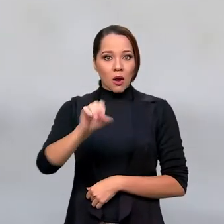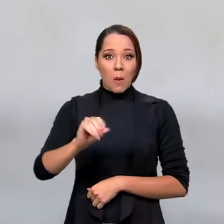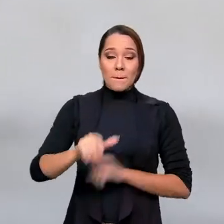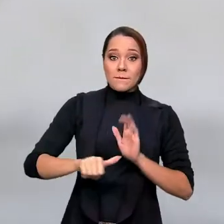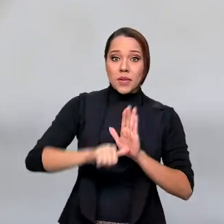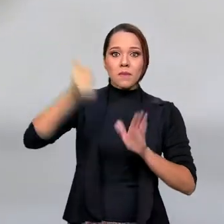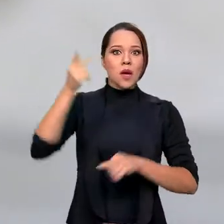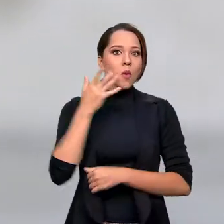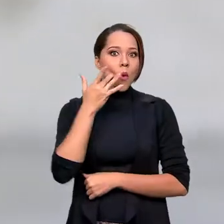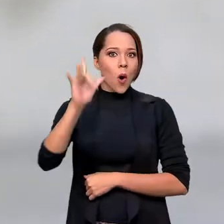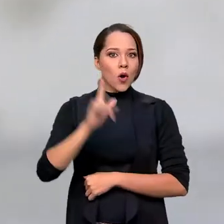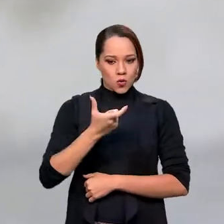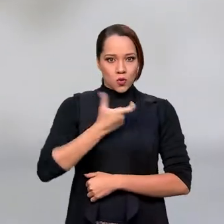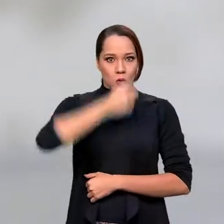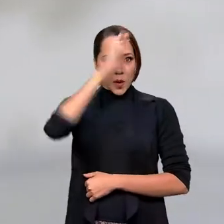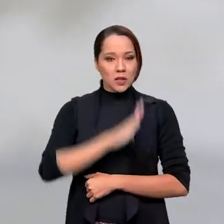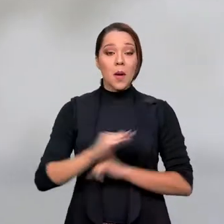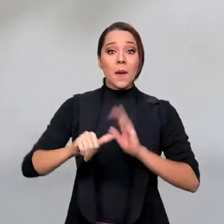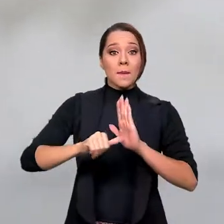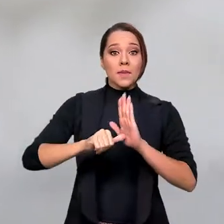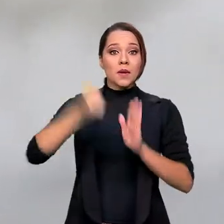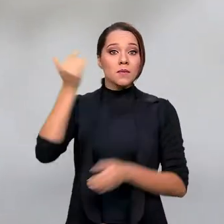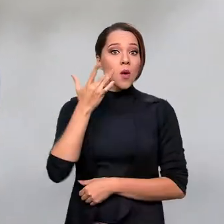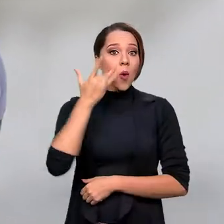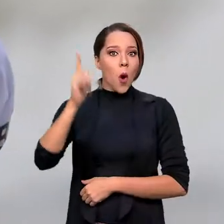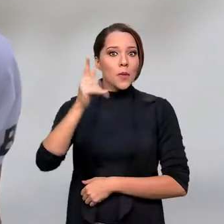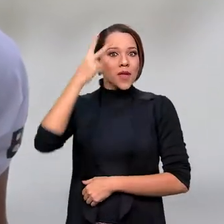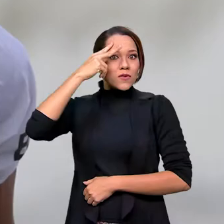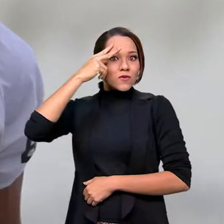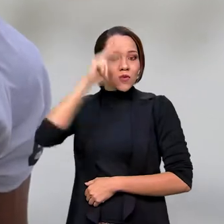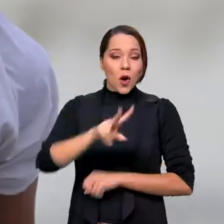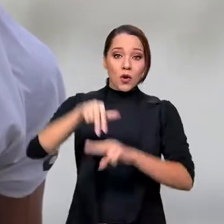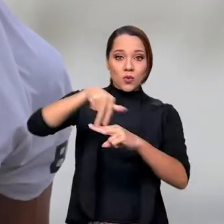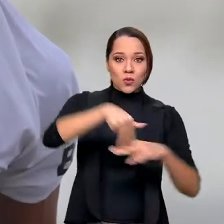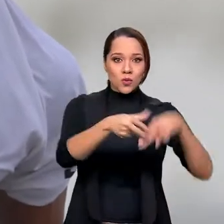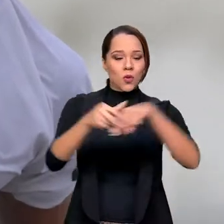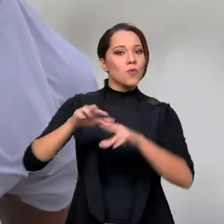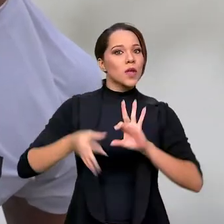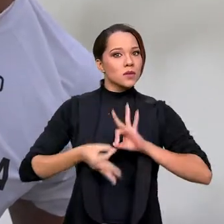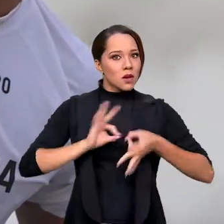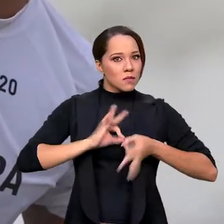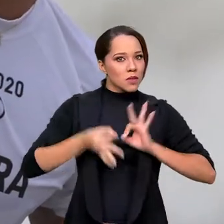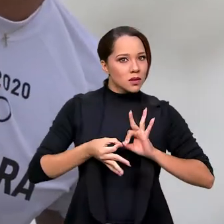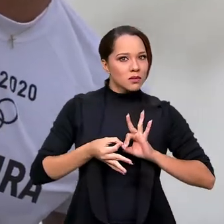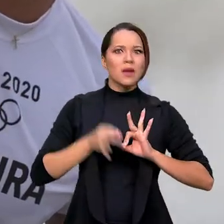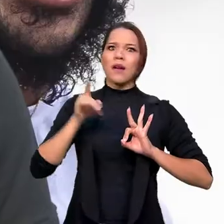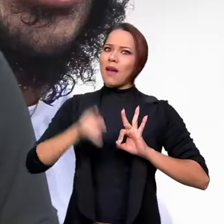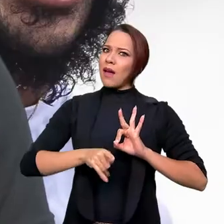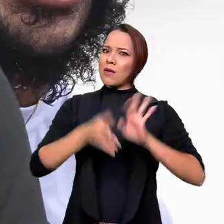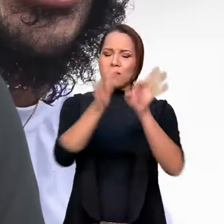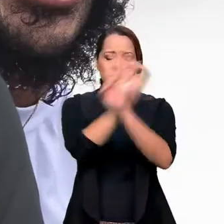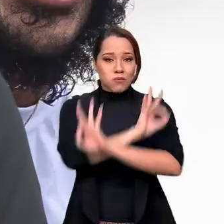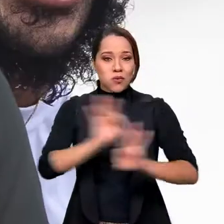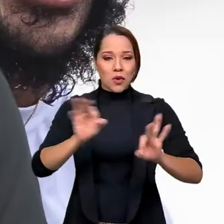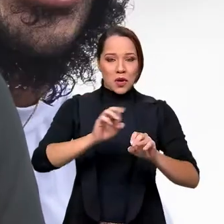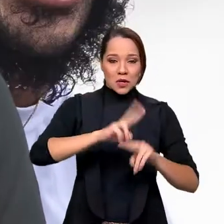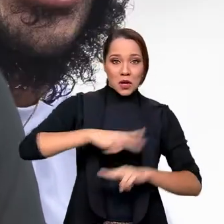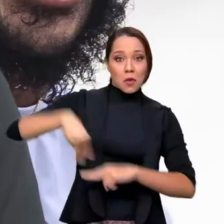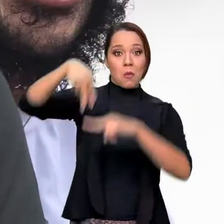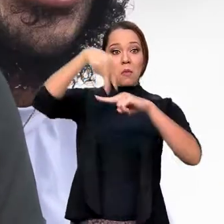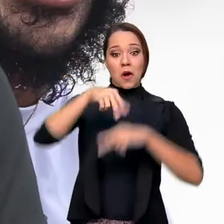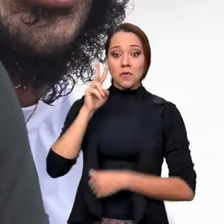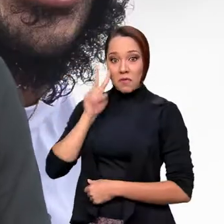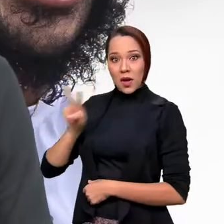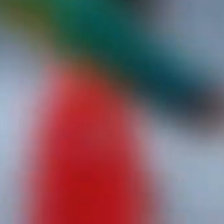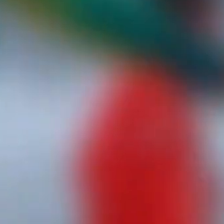O nosso primeiro ouro do time Brasil, melhor, o primeiro ouro na história do surf nas Olimpíadas. O cara deu show até